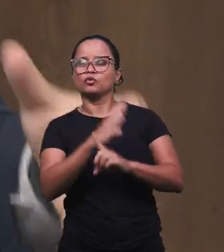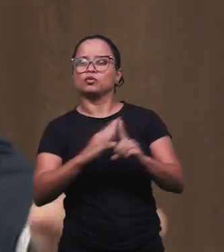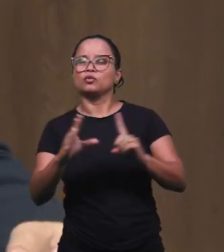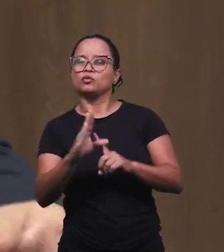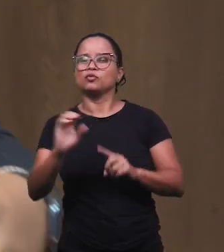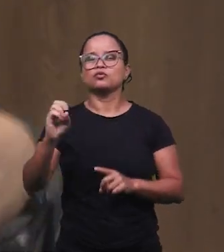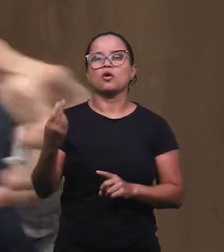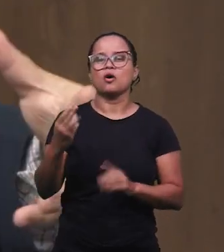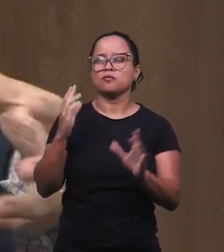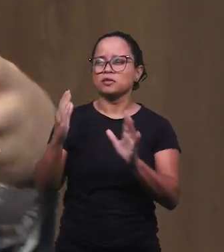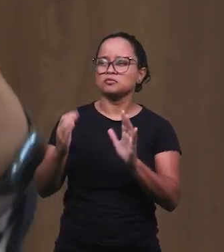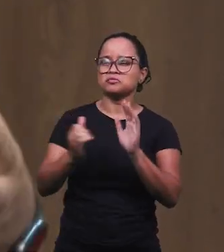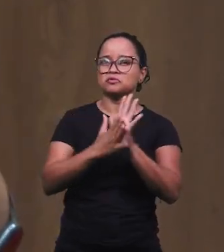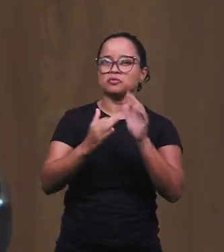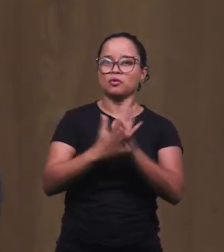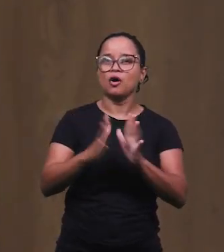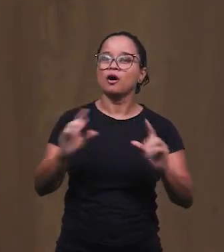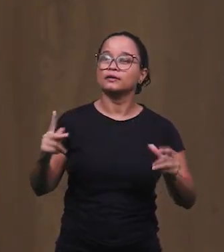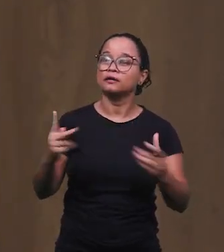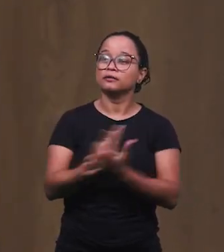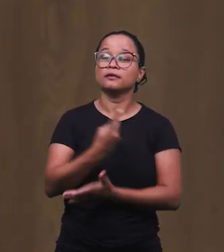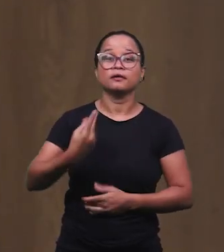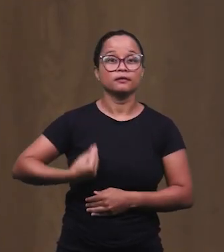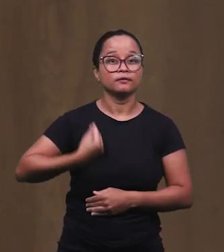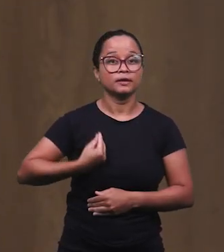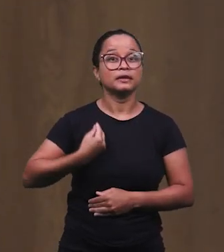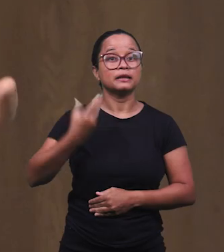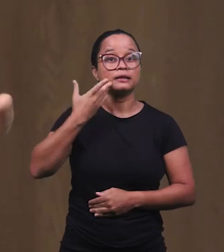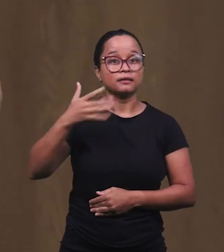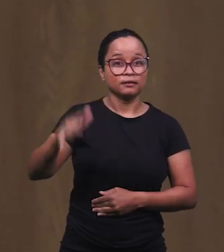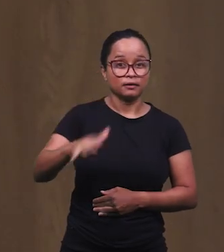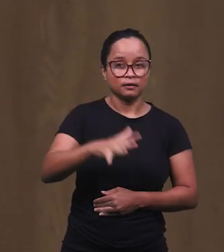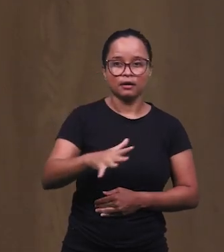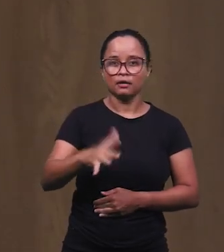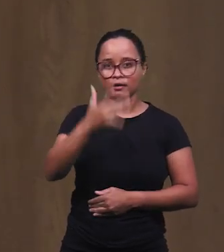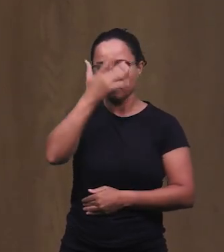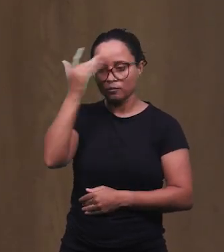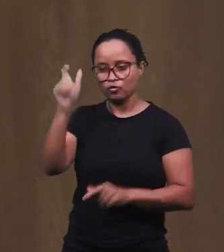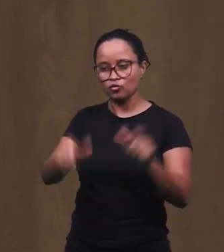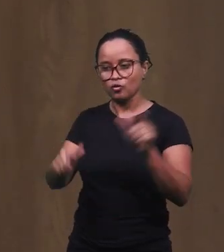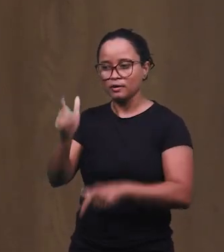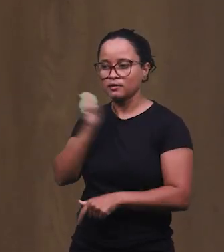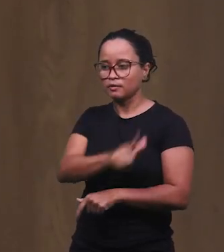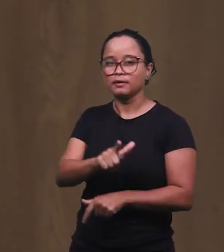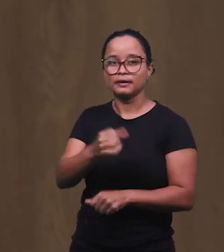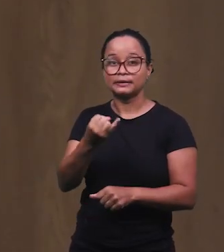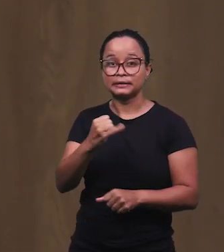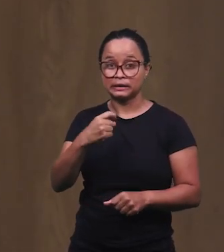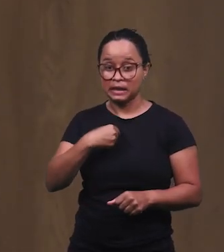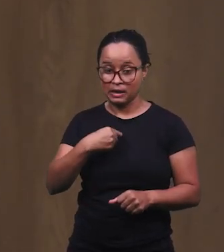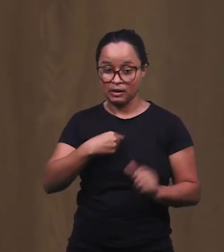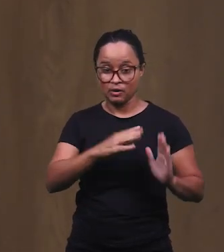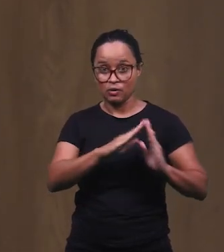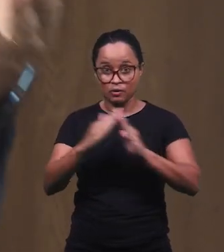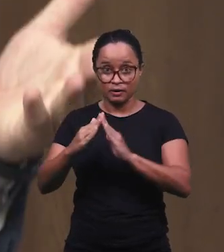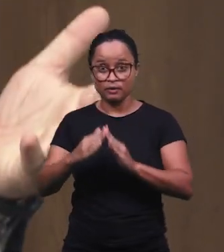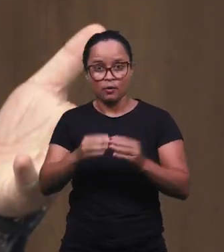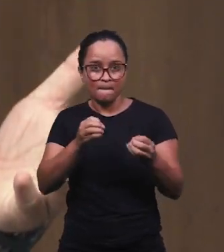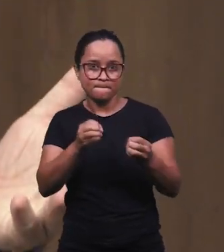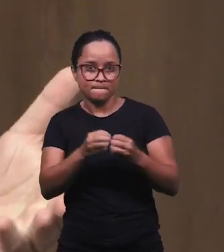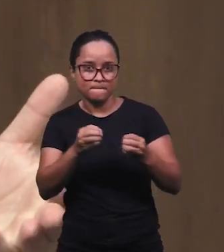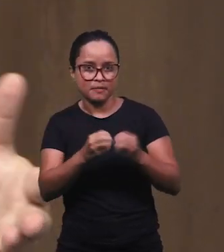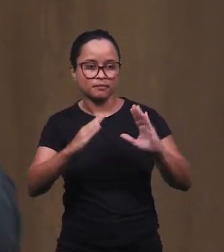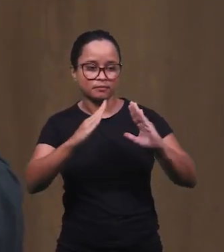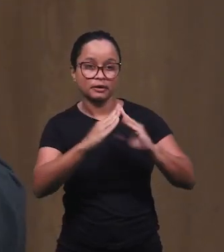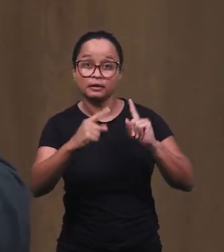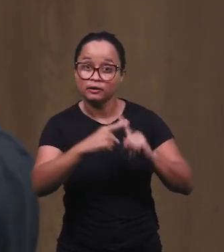está acontecendo, a vida, as crianças, aquilo tudo alcança as pessoas e se eu sou vizinho daquela igreja, se eu estou próximo